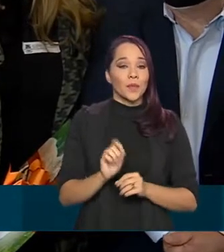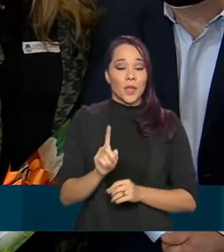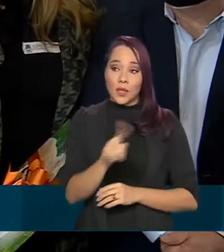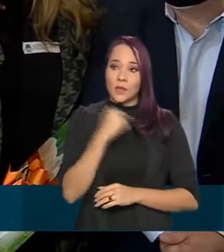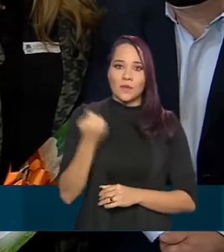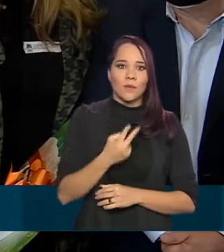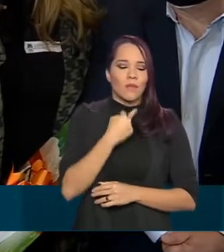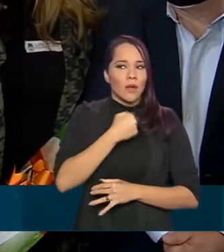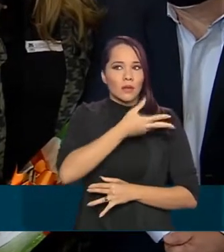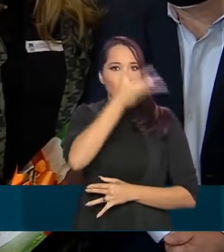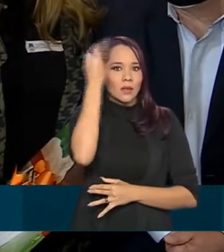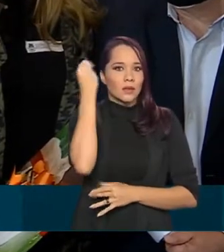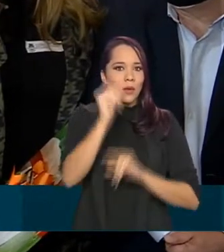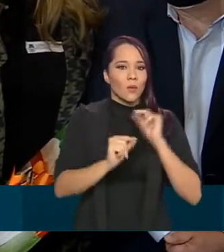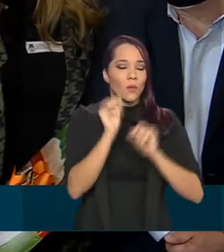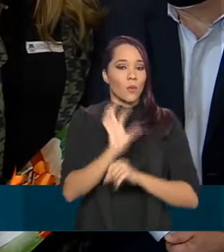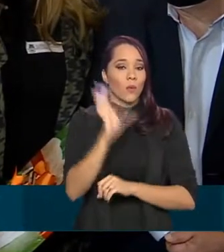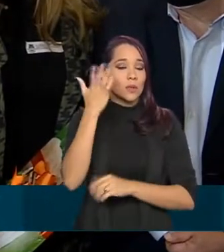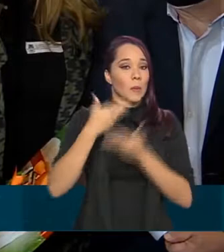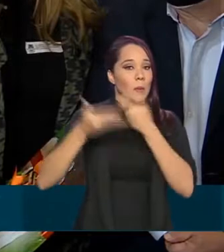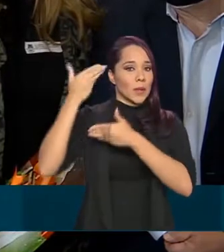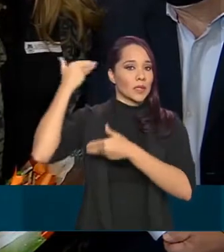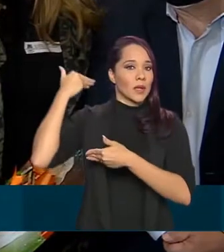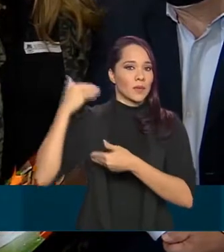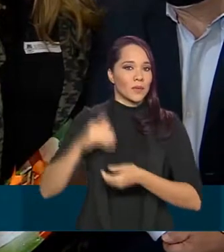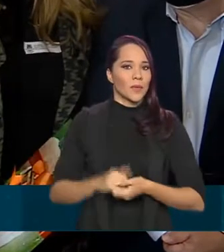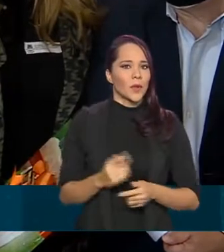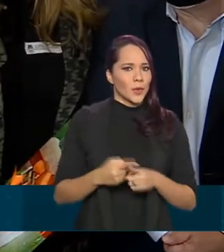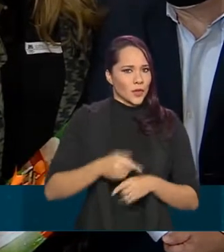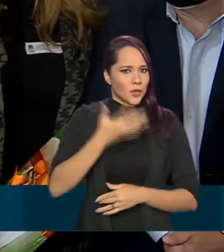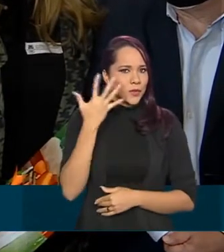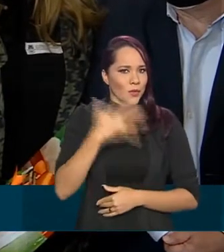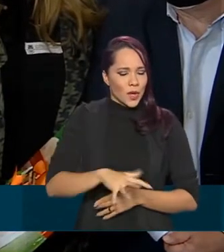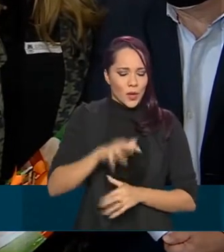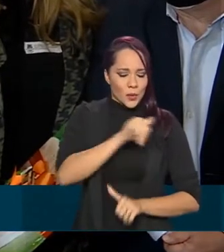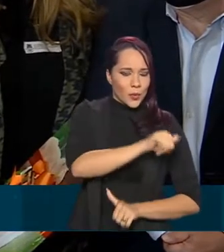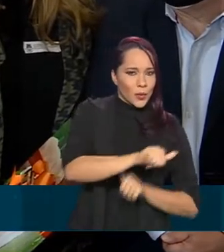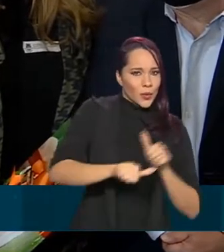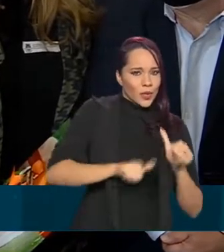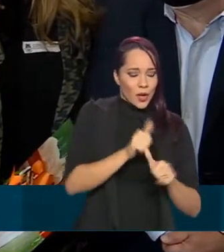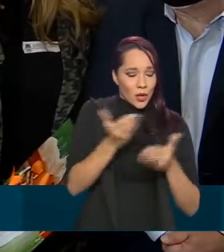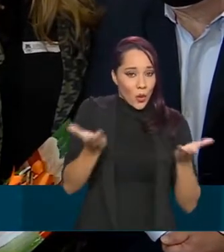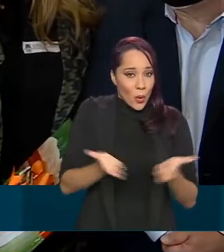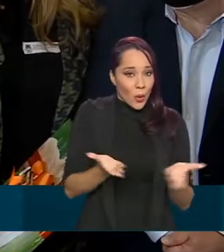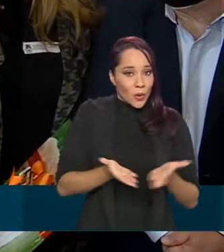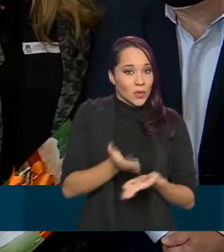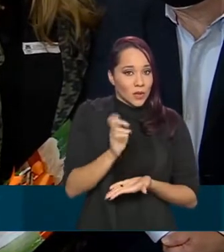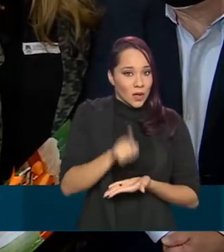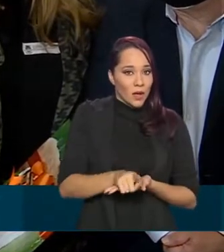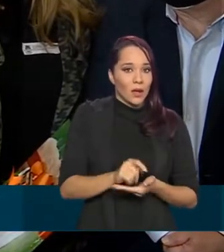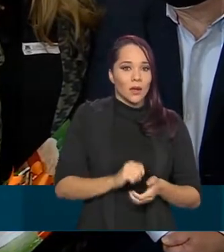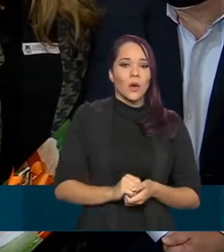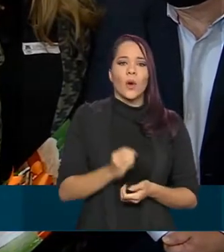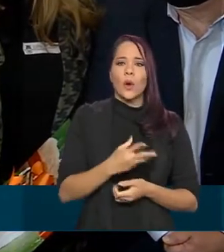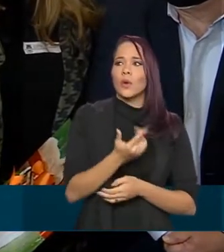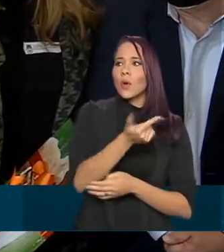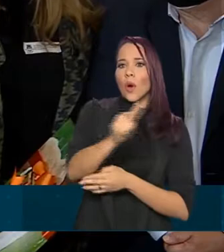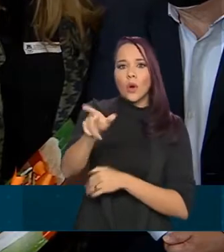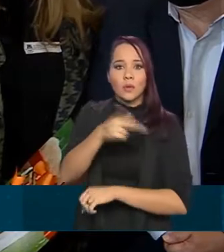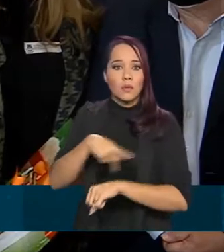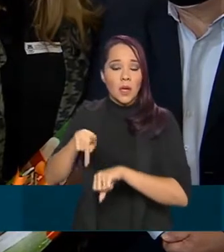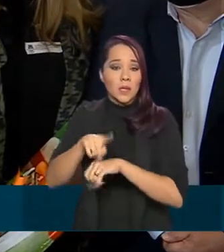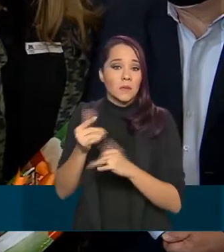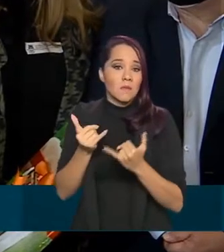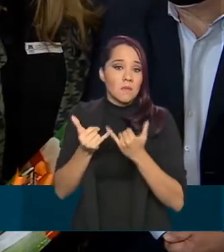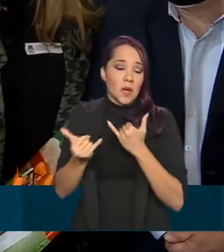podemos esquecer o que aconteceu naquela época, que não queremos nos transformar o que a nossa Venezuela é, ou que outro país parece